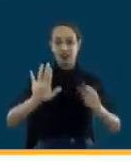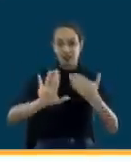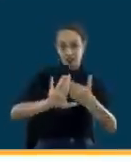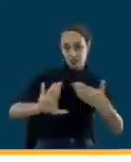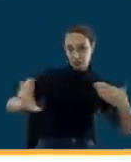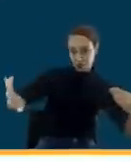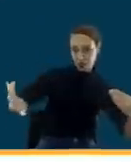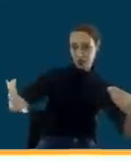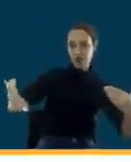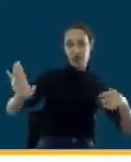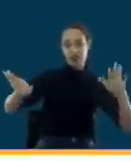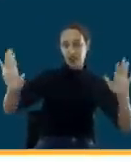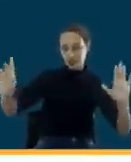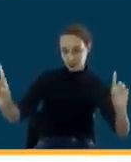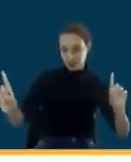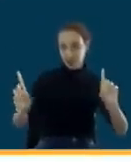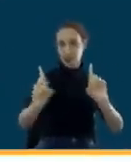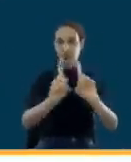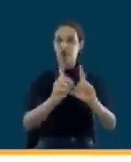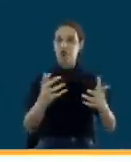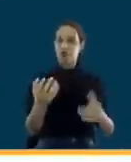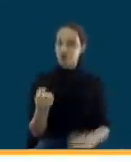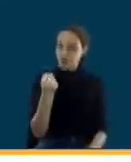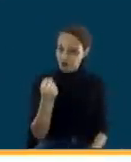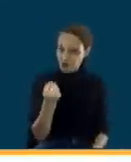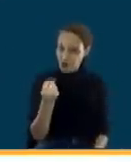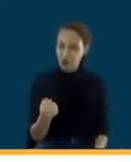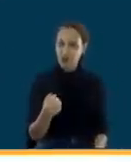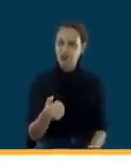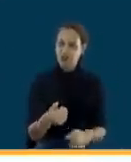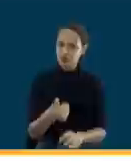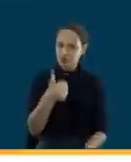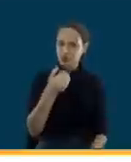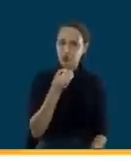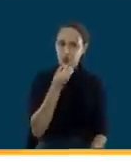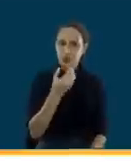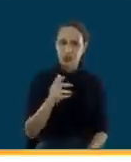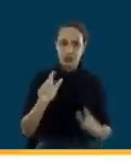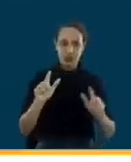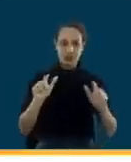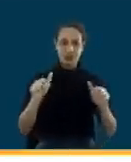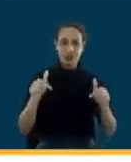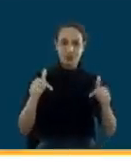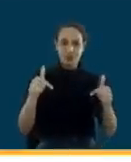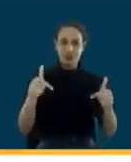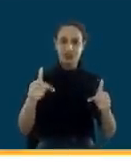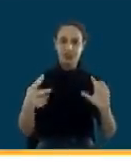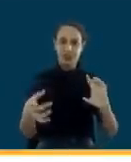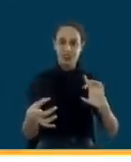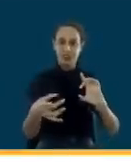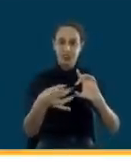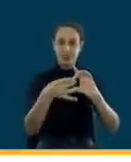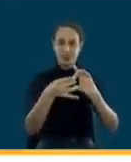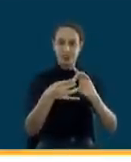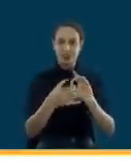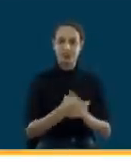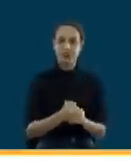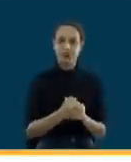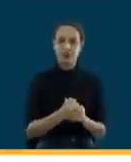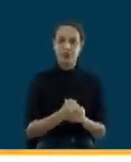uma ação muito intensa, né, foi muito positivo essa ação conjunta aí que a gente fez, né, com tantas outras